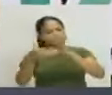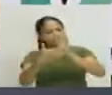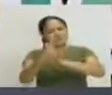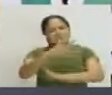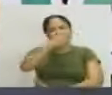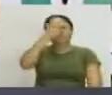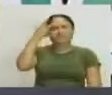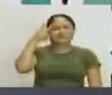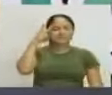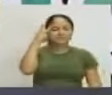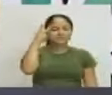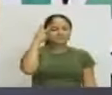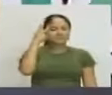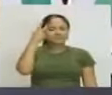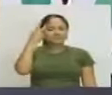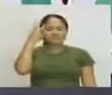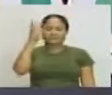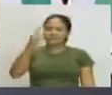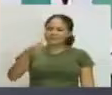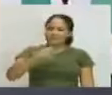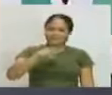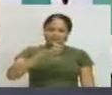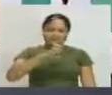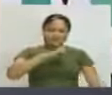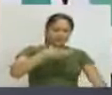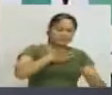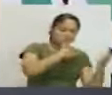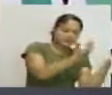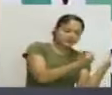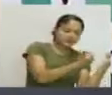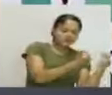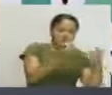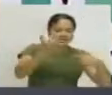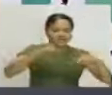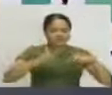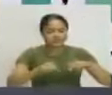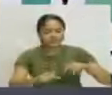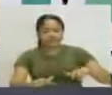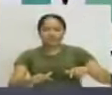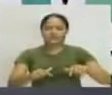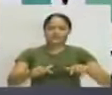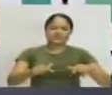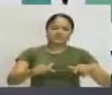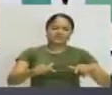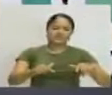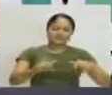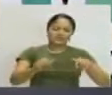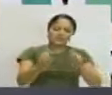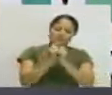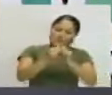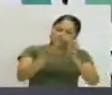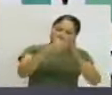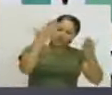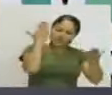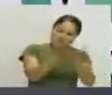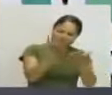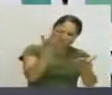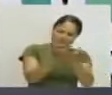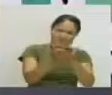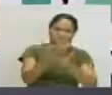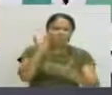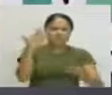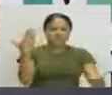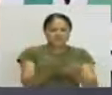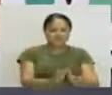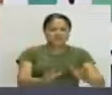Eu tenho que ver os meus jovens aí com oportunidades de trabalho, com oportunidade de estudo, para diminuir a violência e a criminalidade nesse